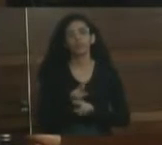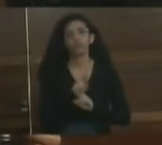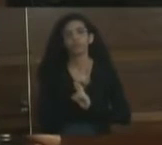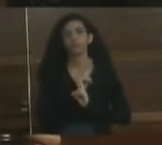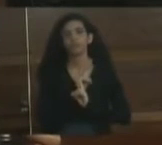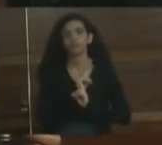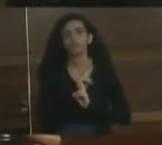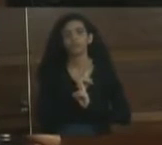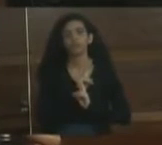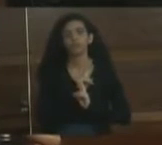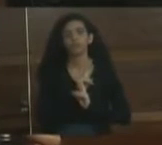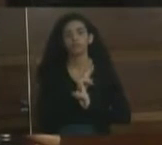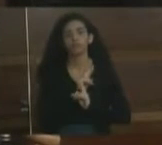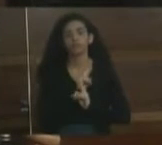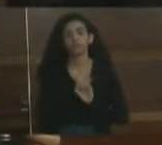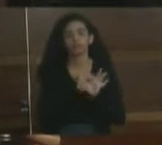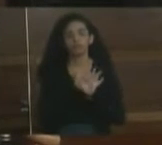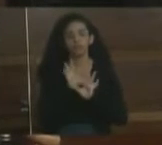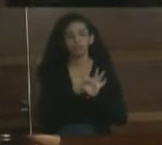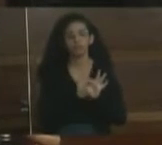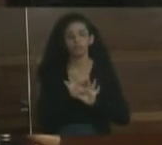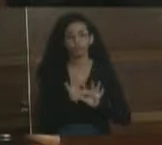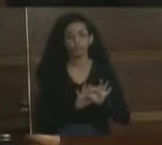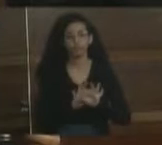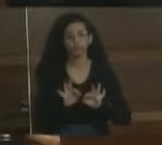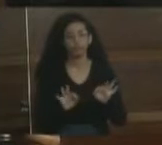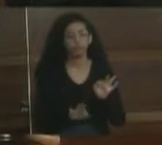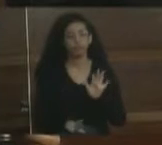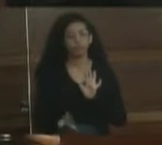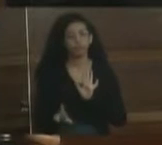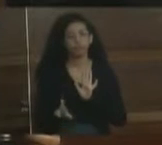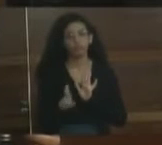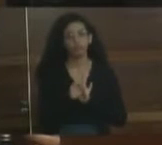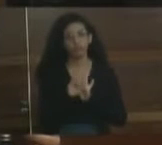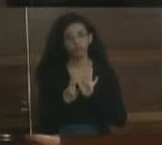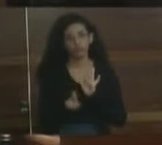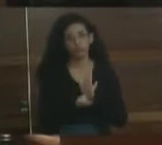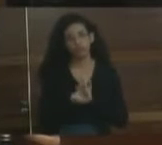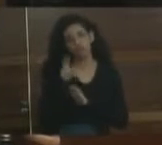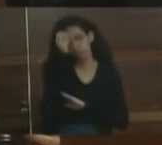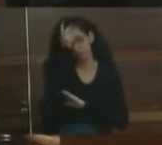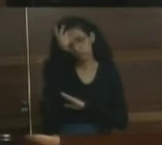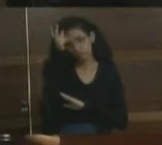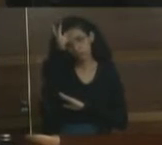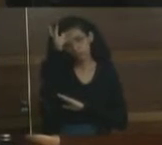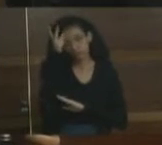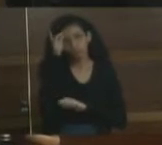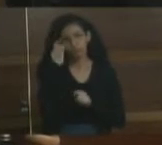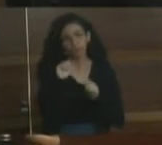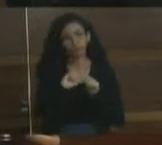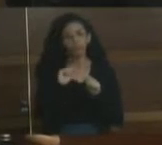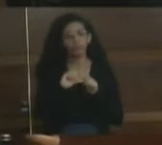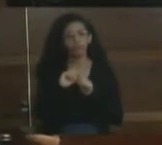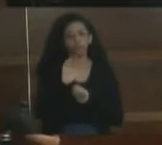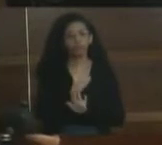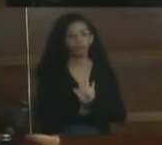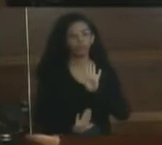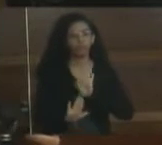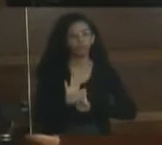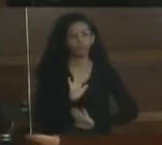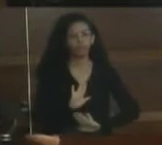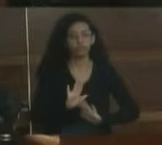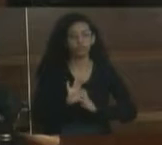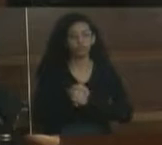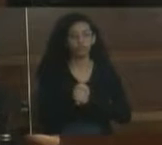institucional coordenar formular diretrizes de controle interno do poder executivo exercer os controles contábeis